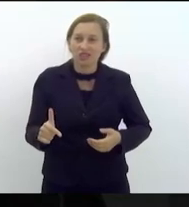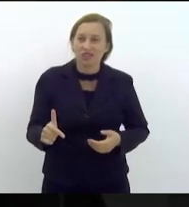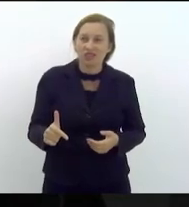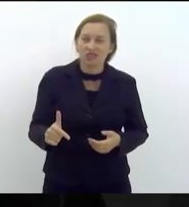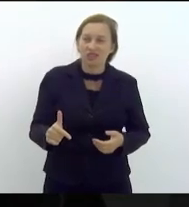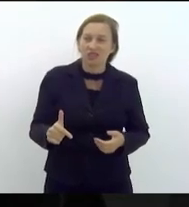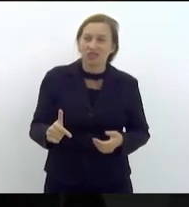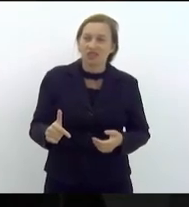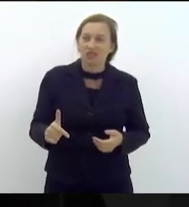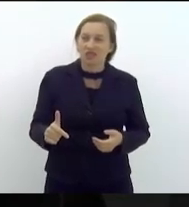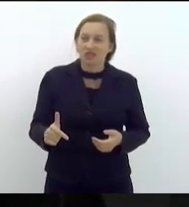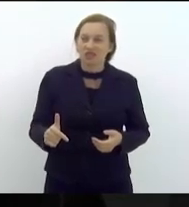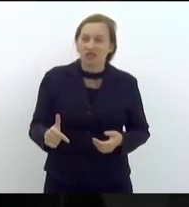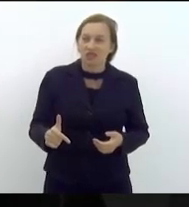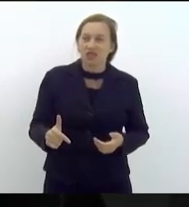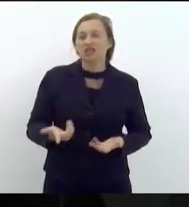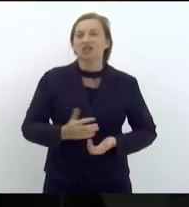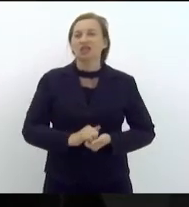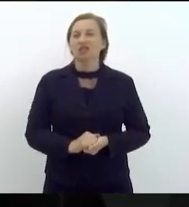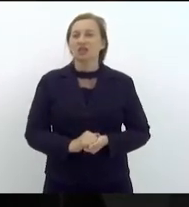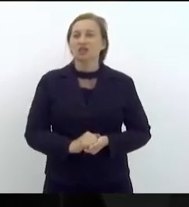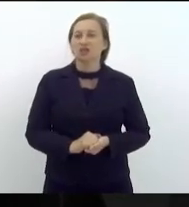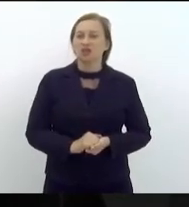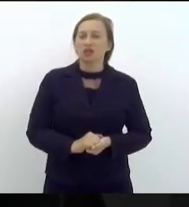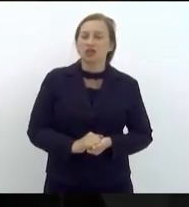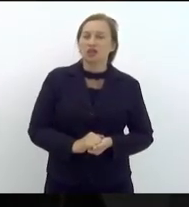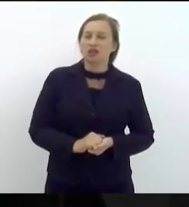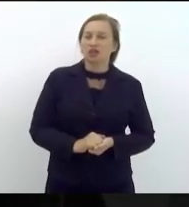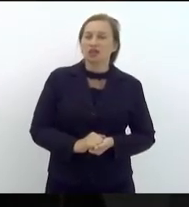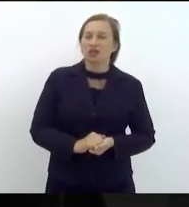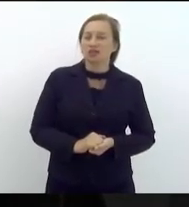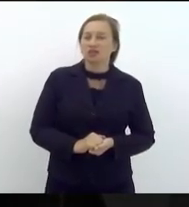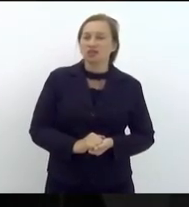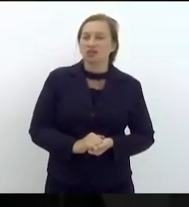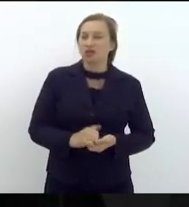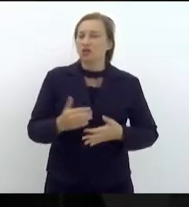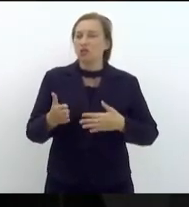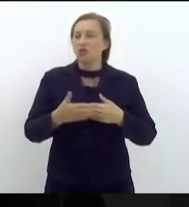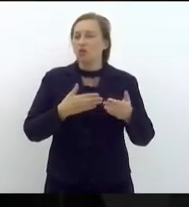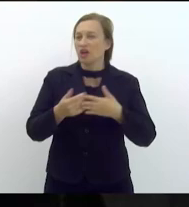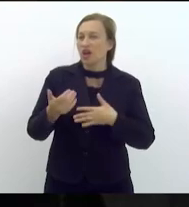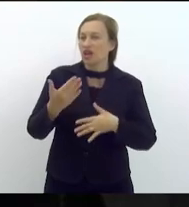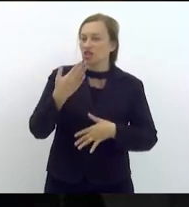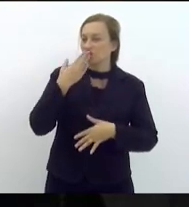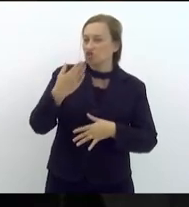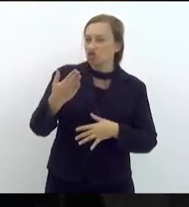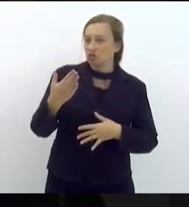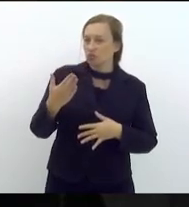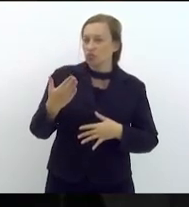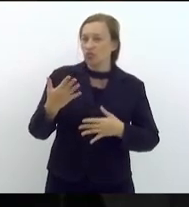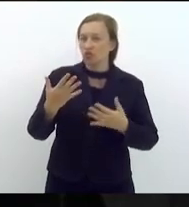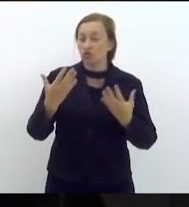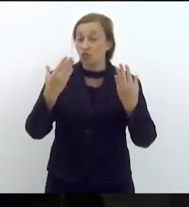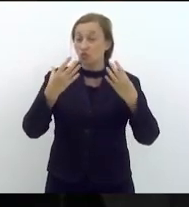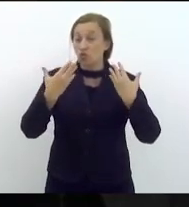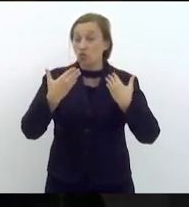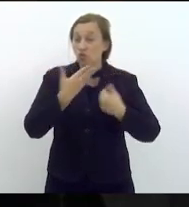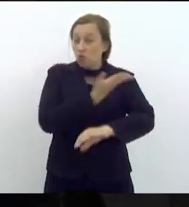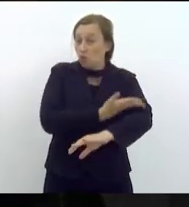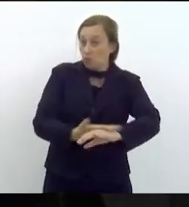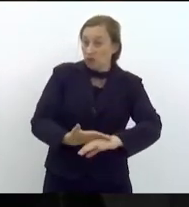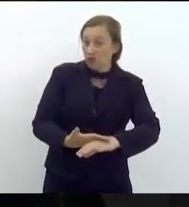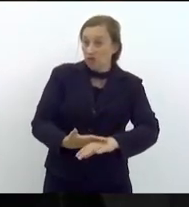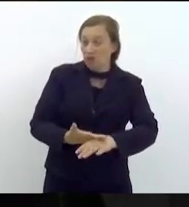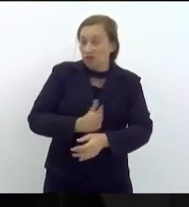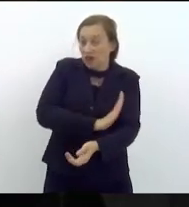decente ninguém bom caráter que ouve ter qualquer tipo de comportamento racista Mas eles